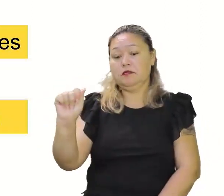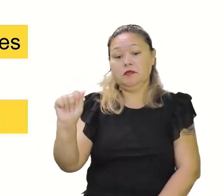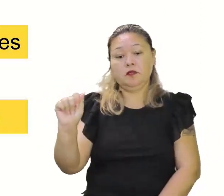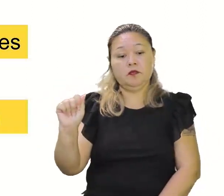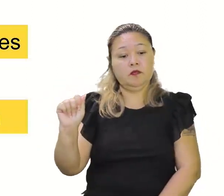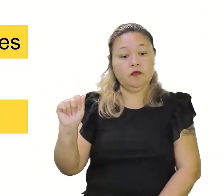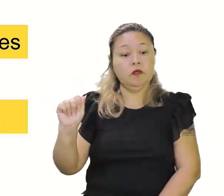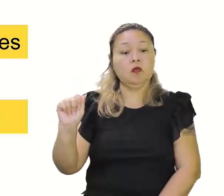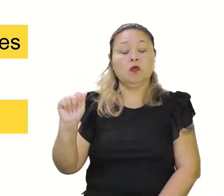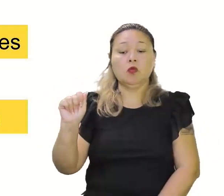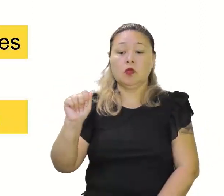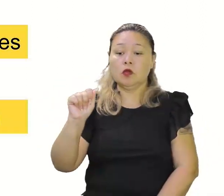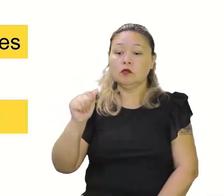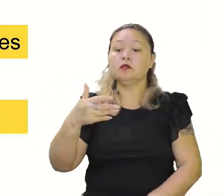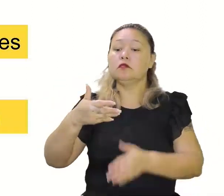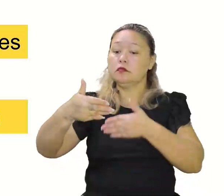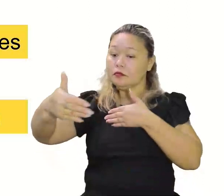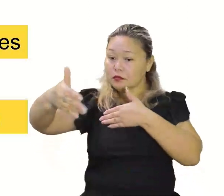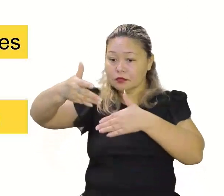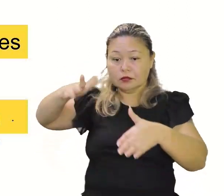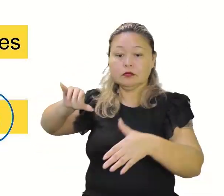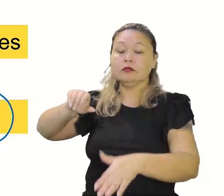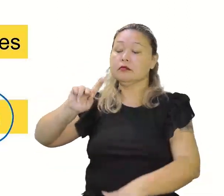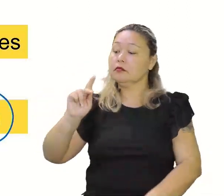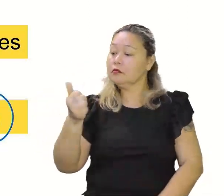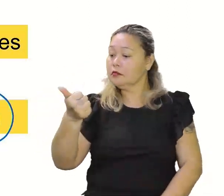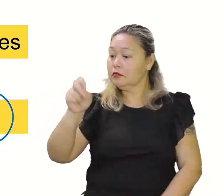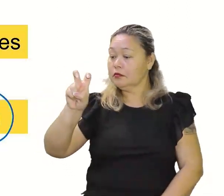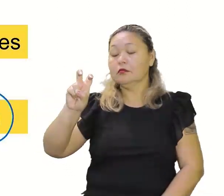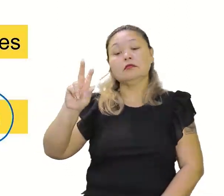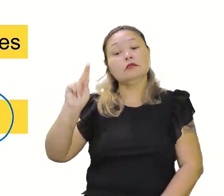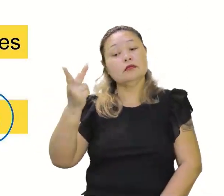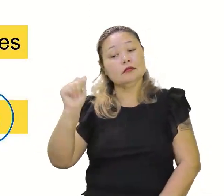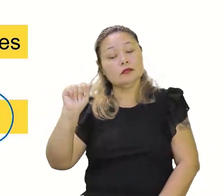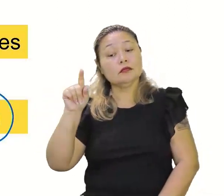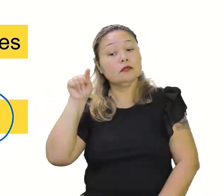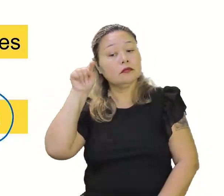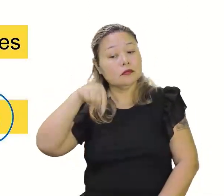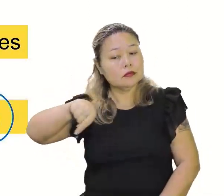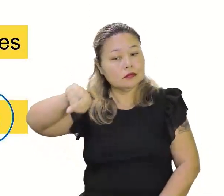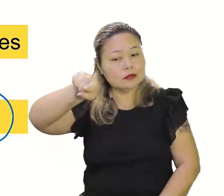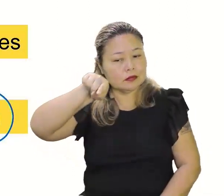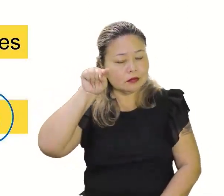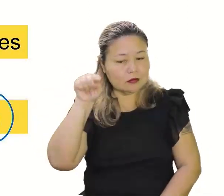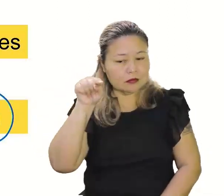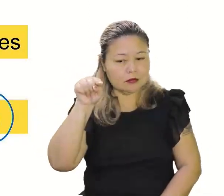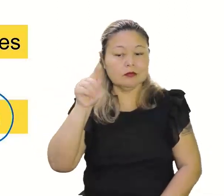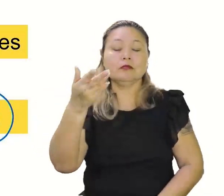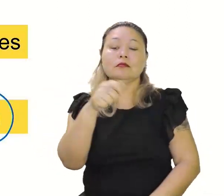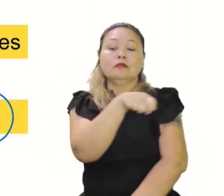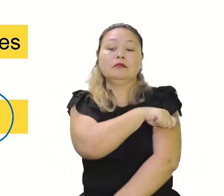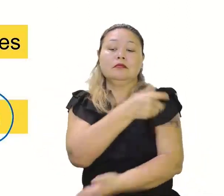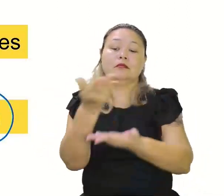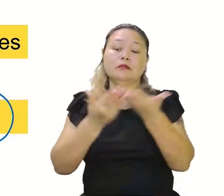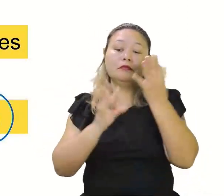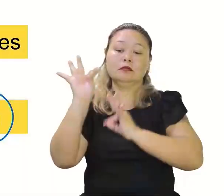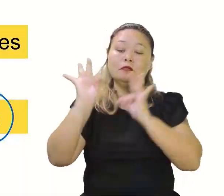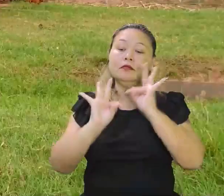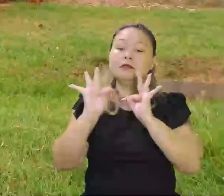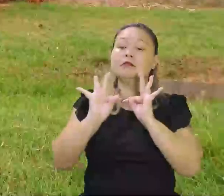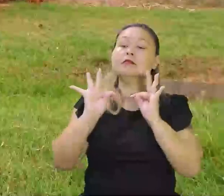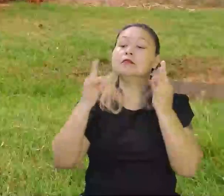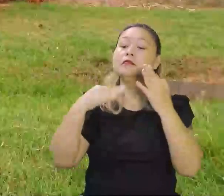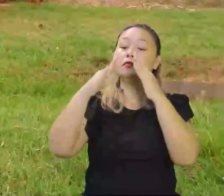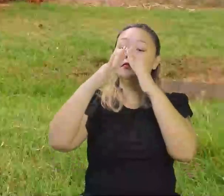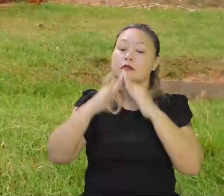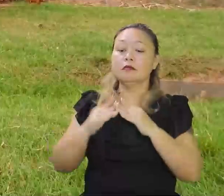Então, a propriedade rural grande com mais de 15 hectares. Então, agora você aí, aluno da mediação tecnológica que mora no sítio, você